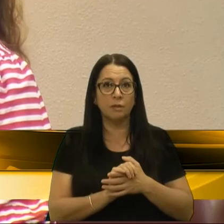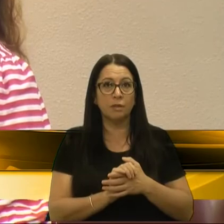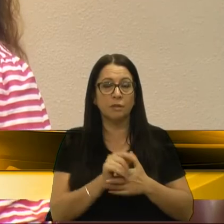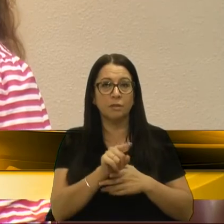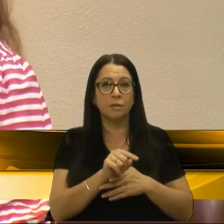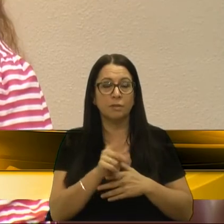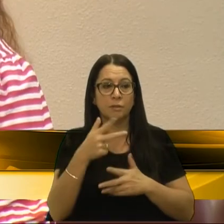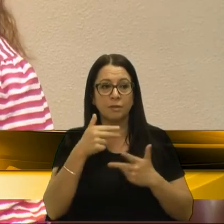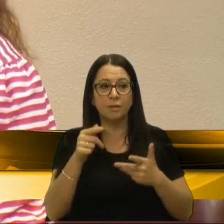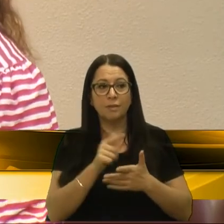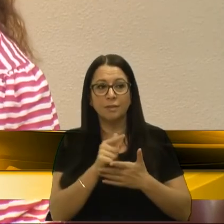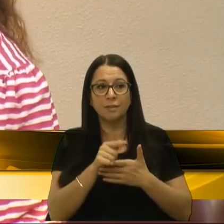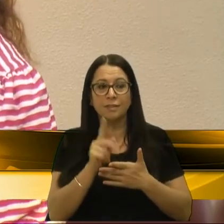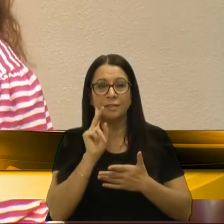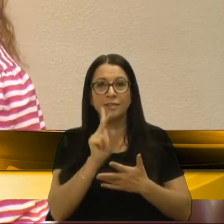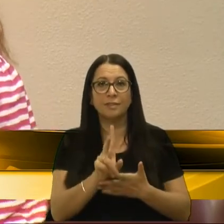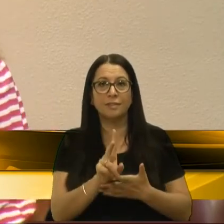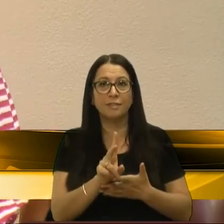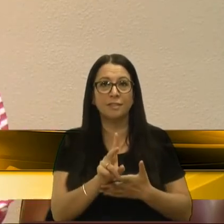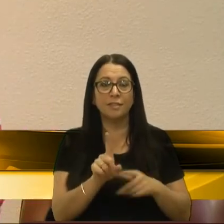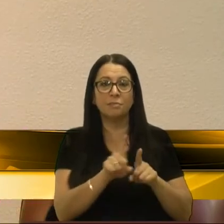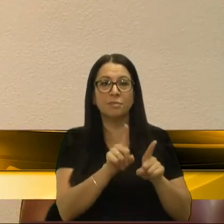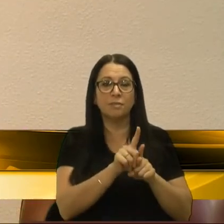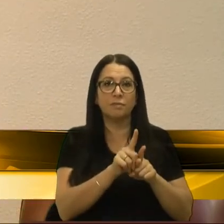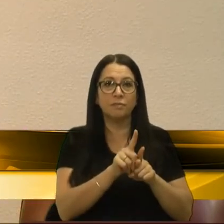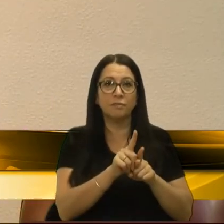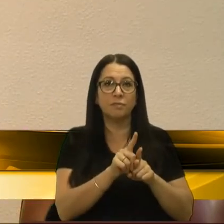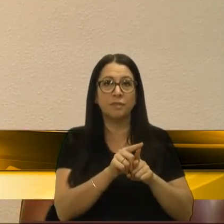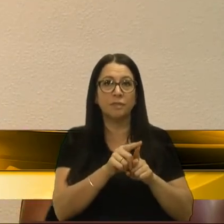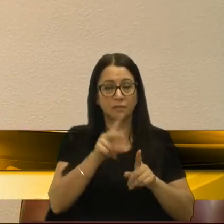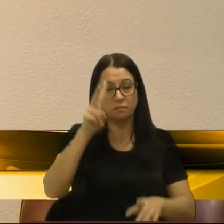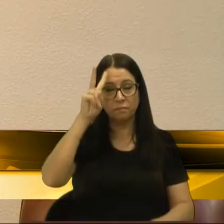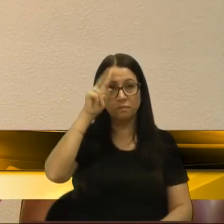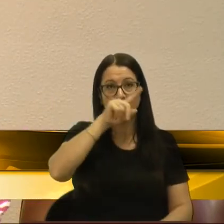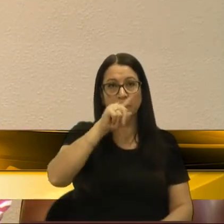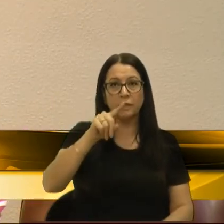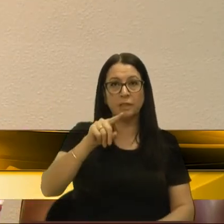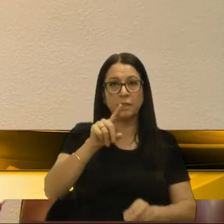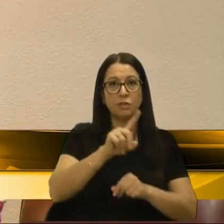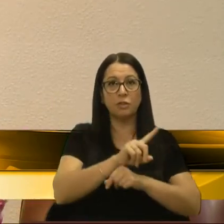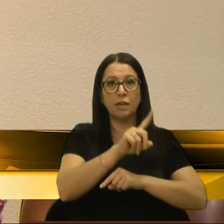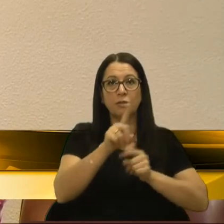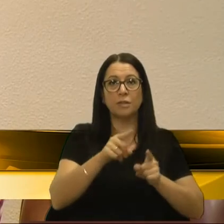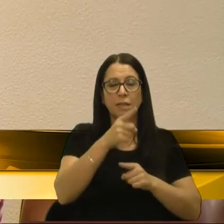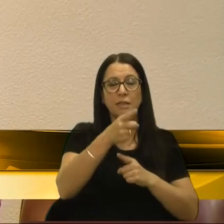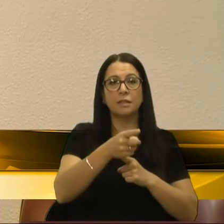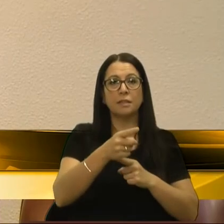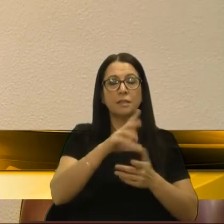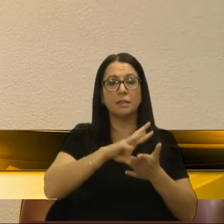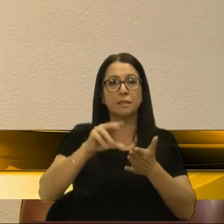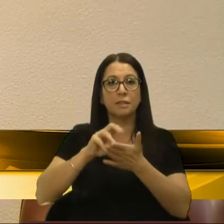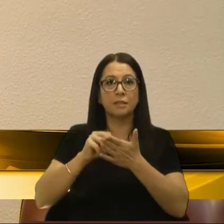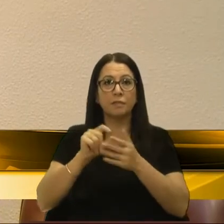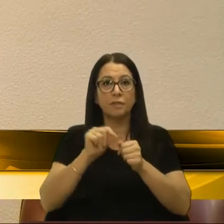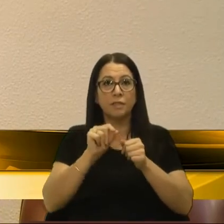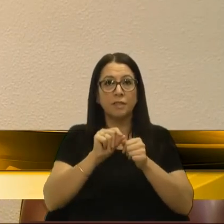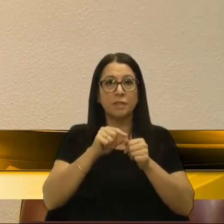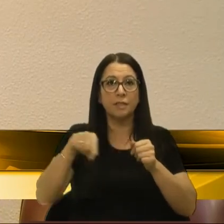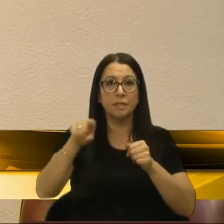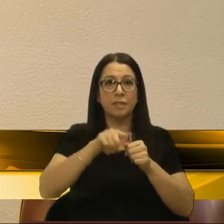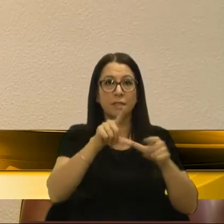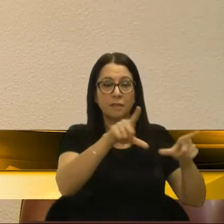outra situação que também chama a atenção, que nessa segunda-feira, dia 2, assaltantes fizeram um arrastão